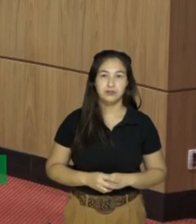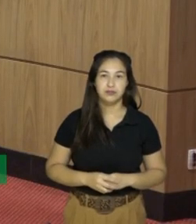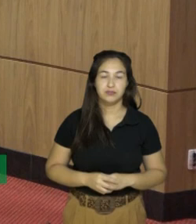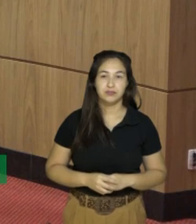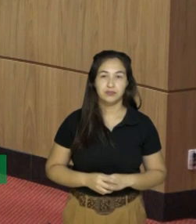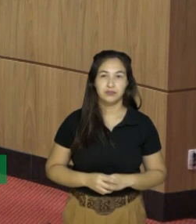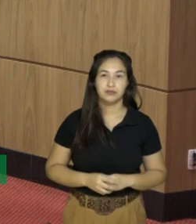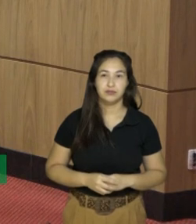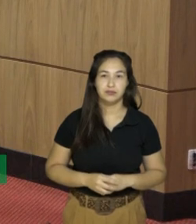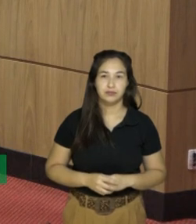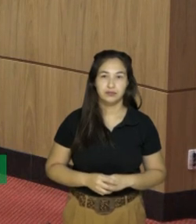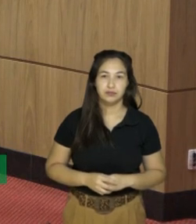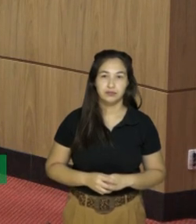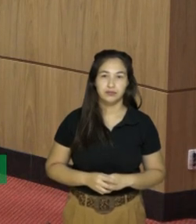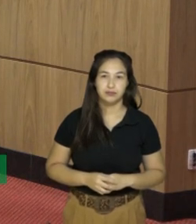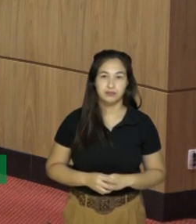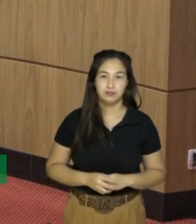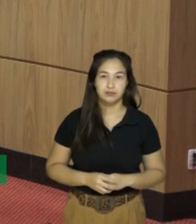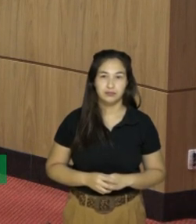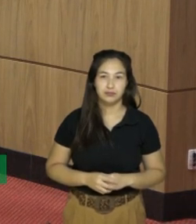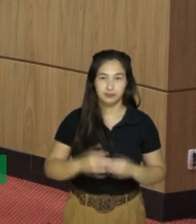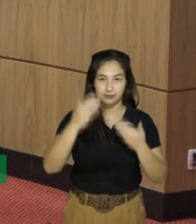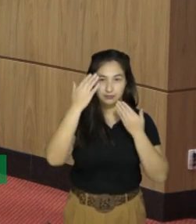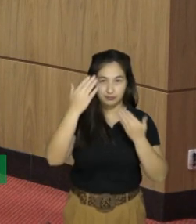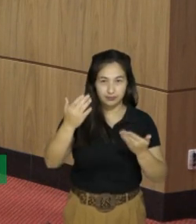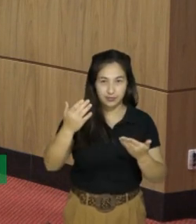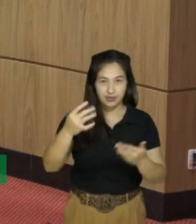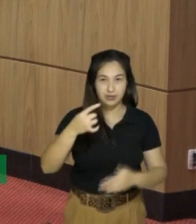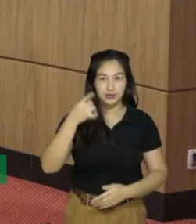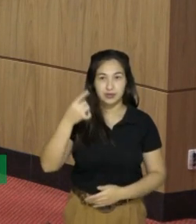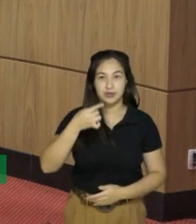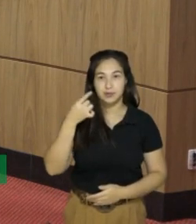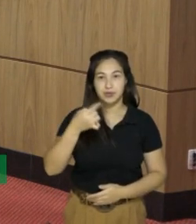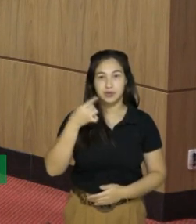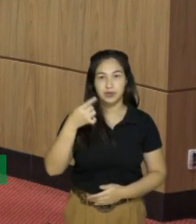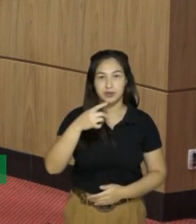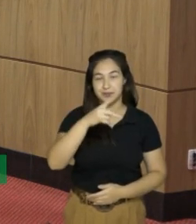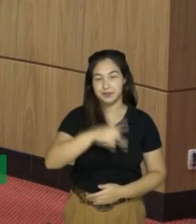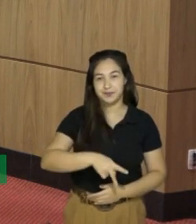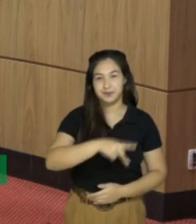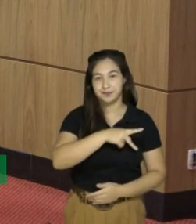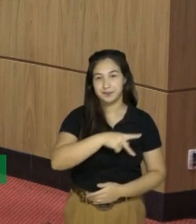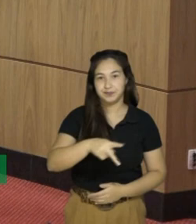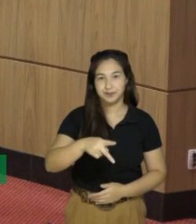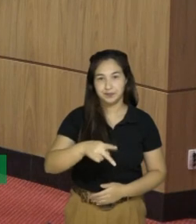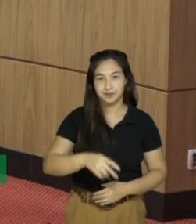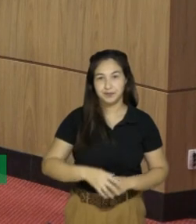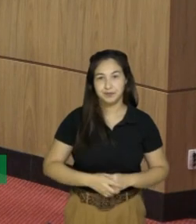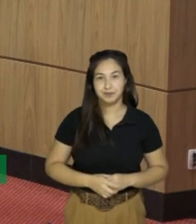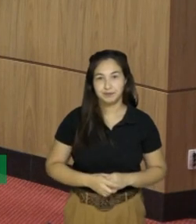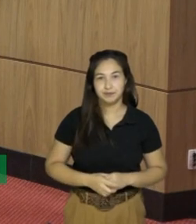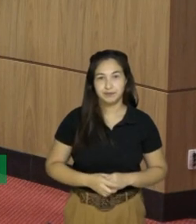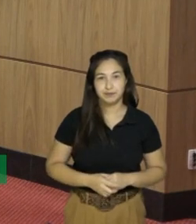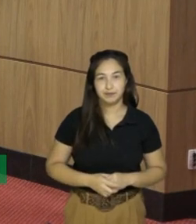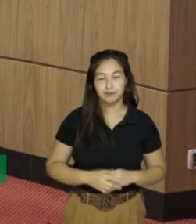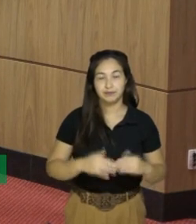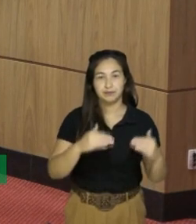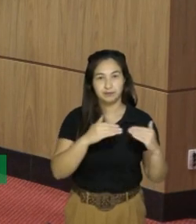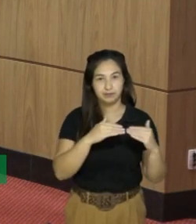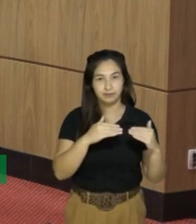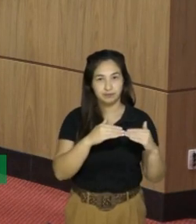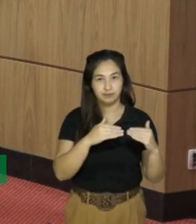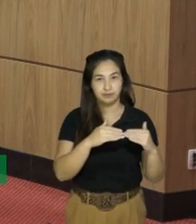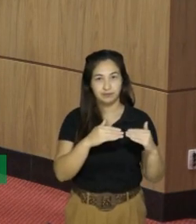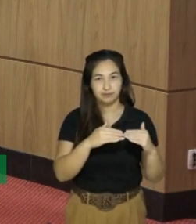hoje Obrigado Deputado Padre consonância com